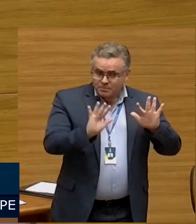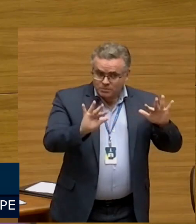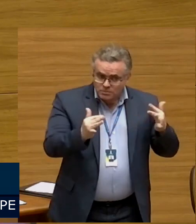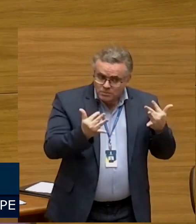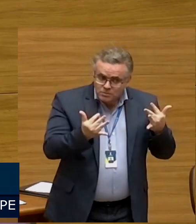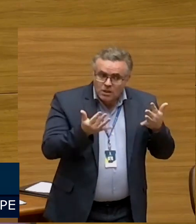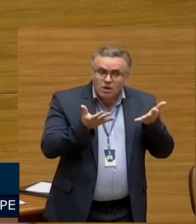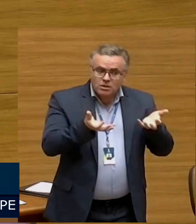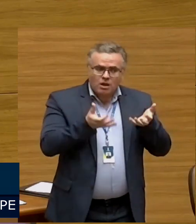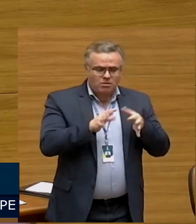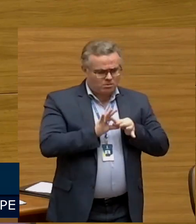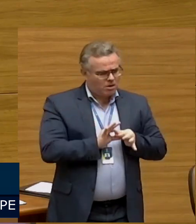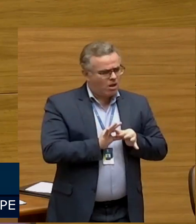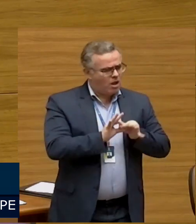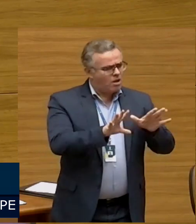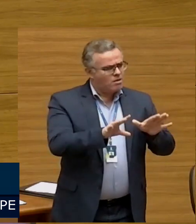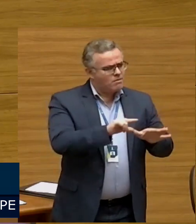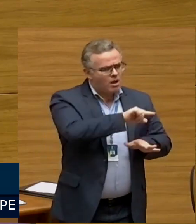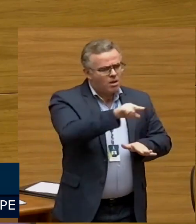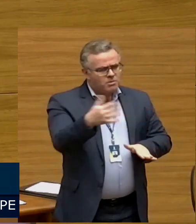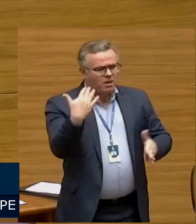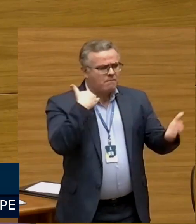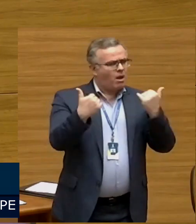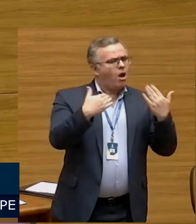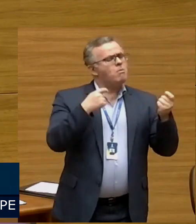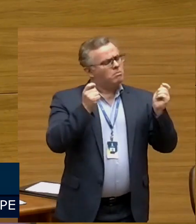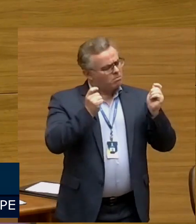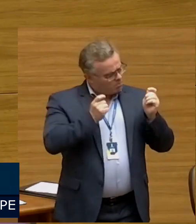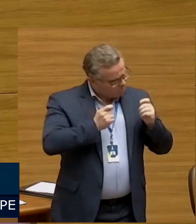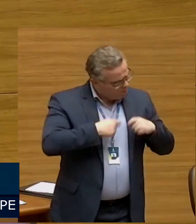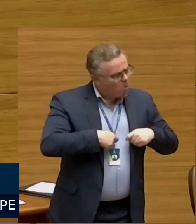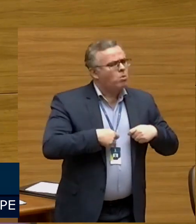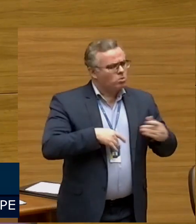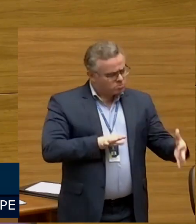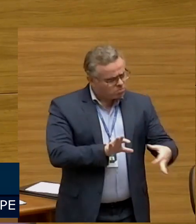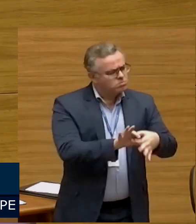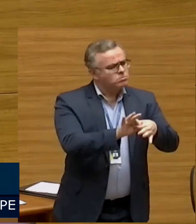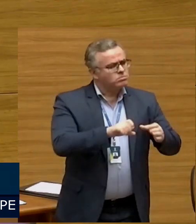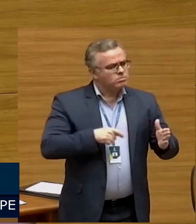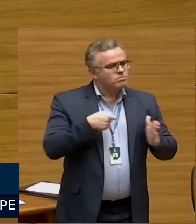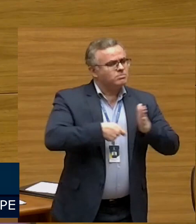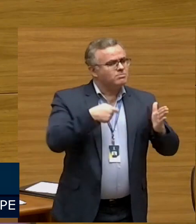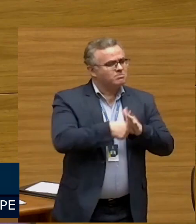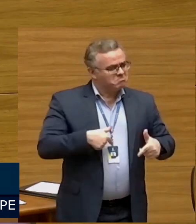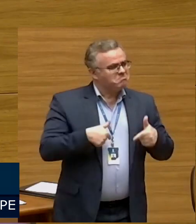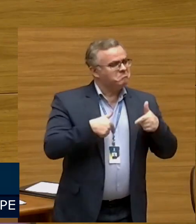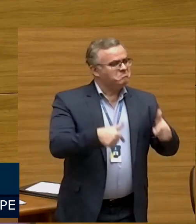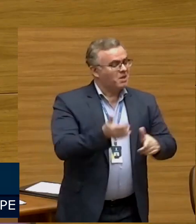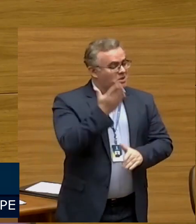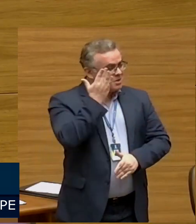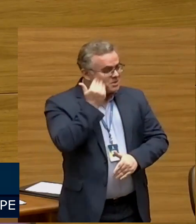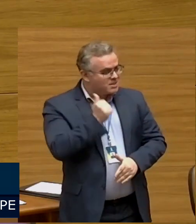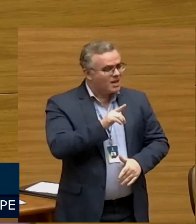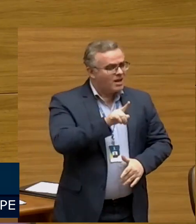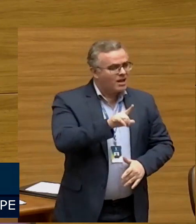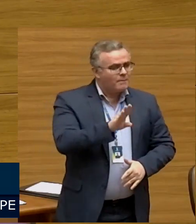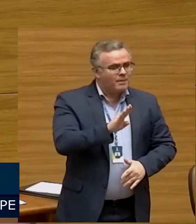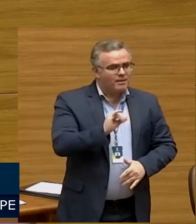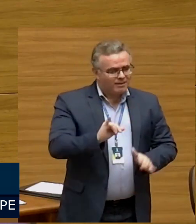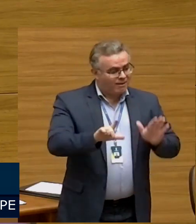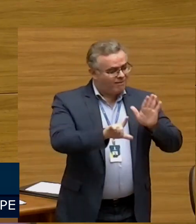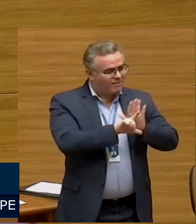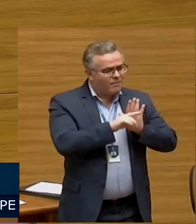gabinete à inteira disposição de vocês e dizer que me somo. Eu sei que nós temos uma LBI incrivelmente